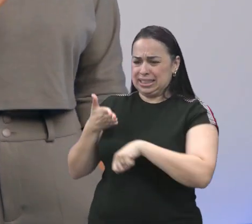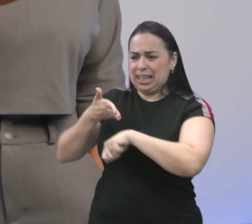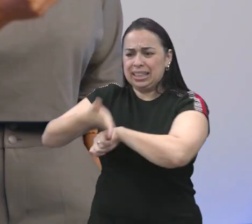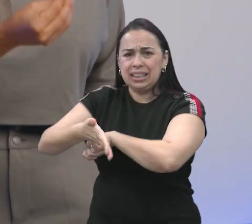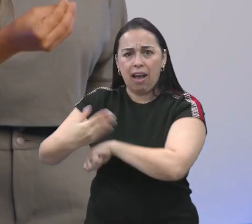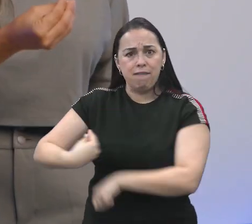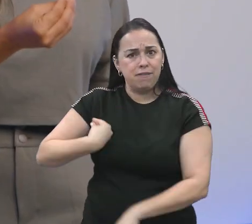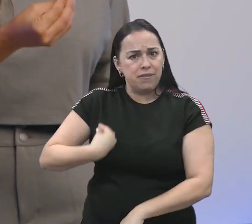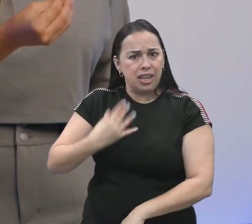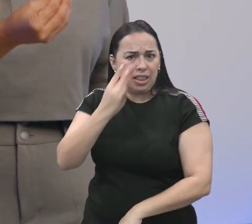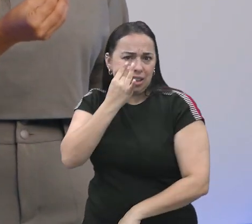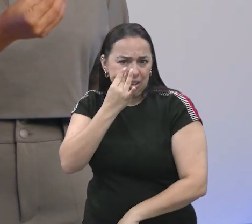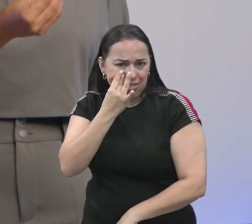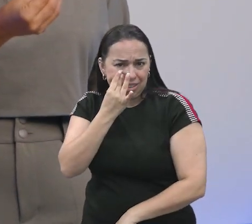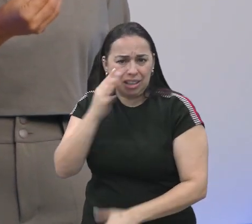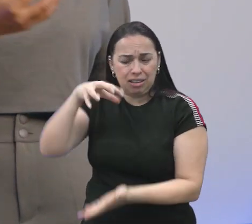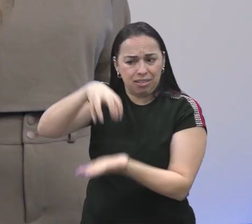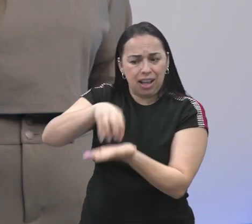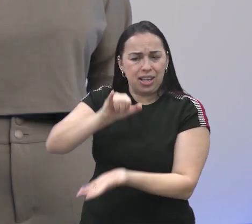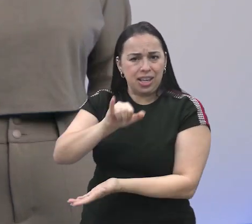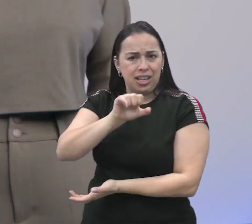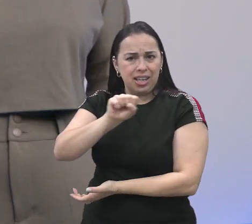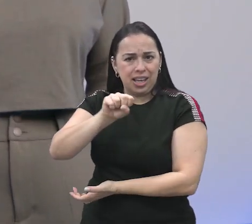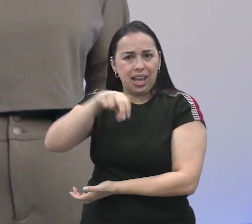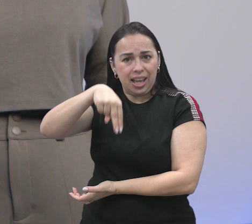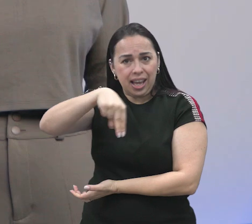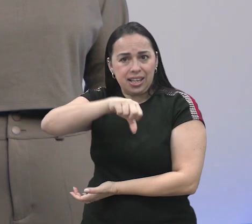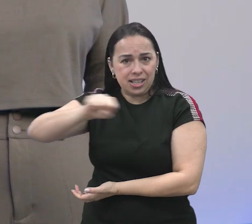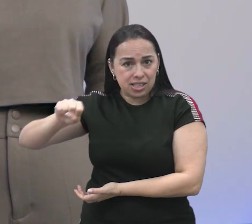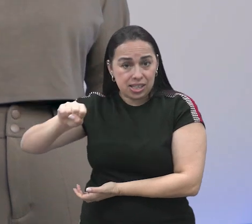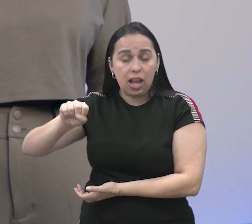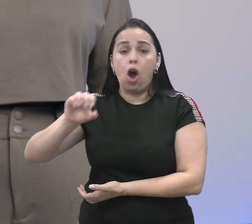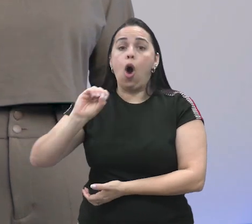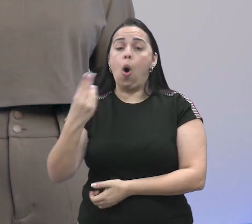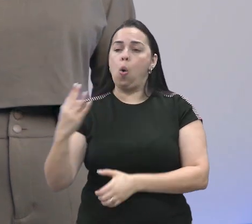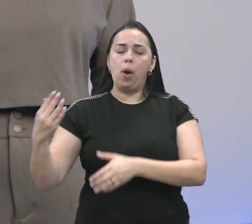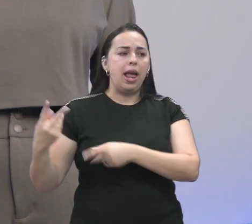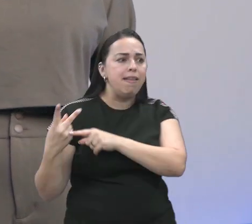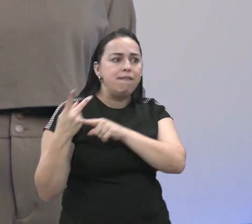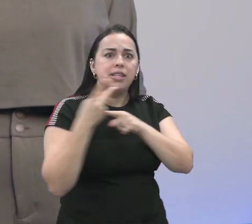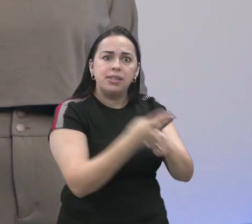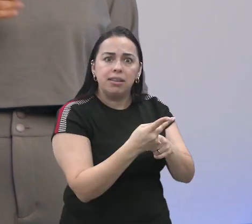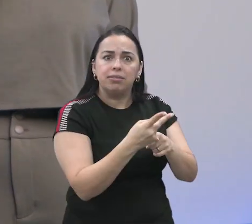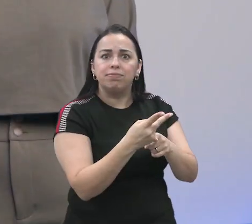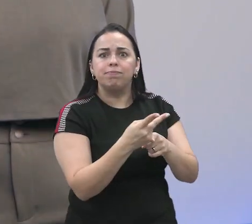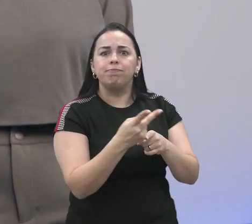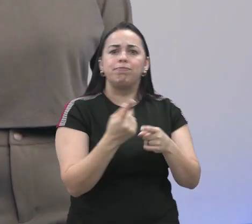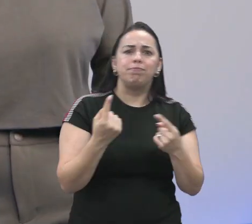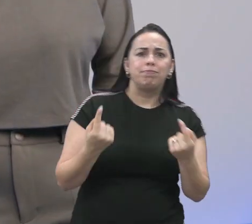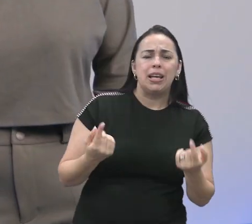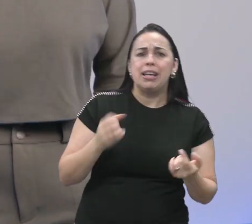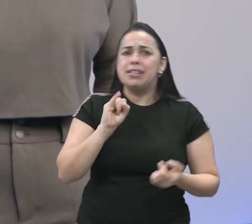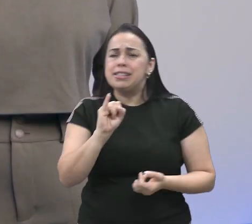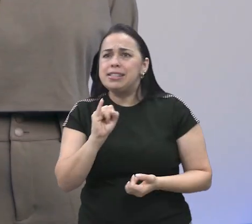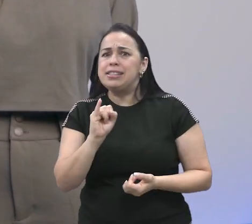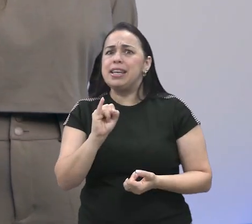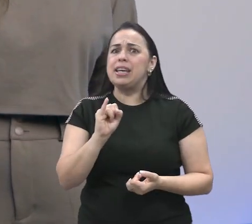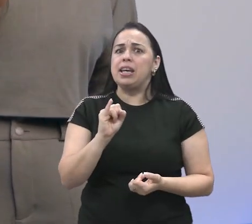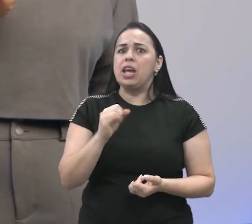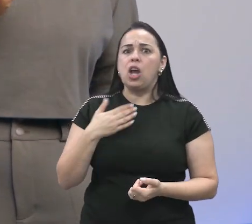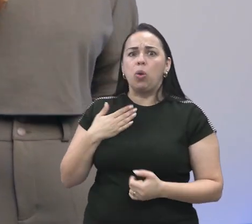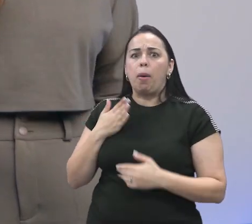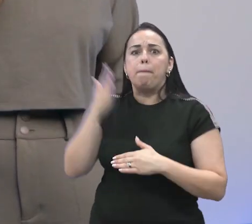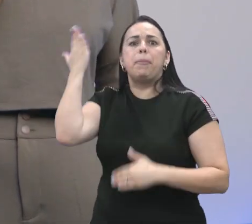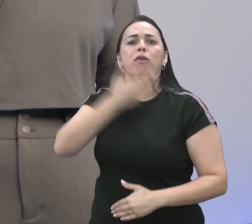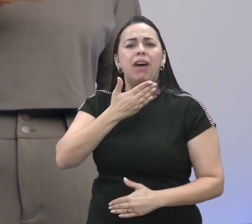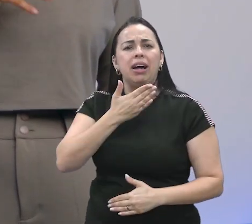preciso ir até uma agência? Algum funcionário do Instituto vem até minha casa? Se isso não for feito, posso